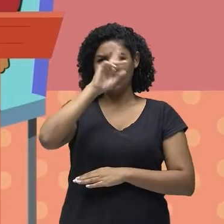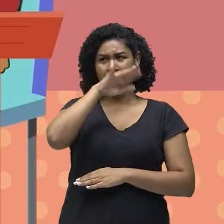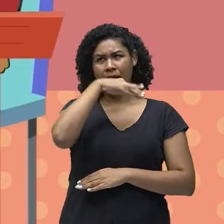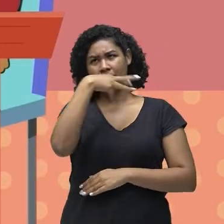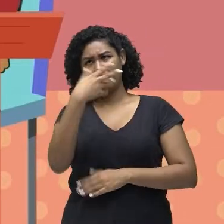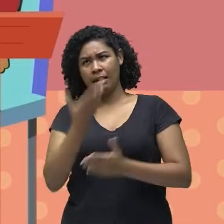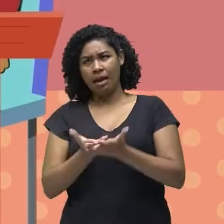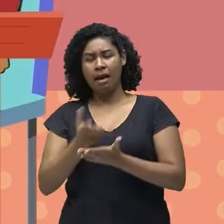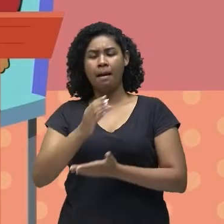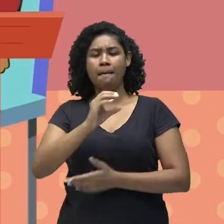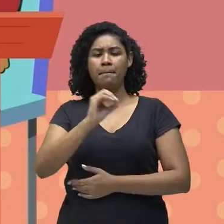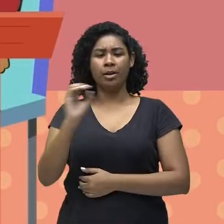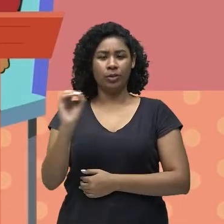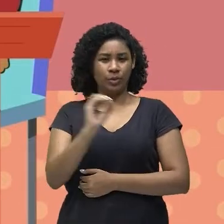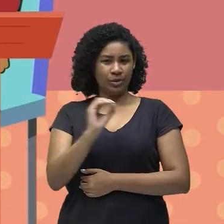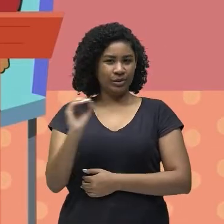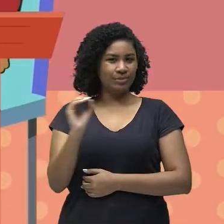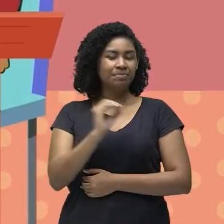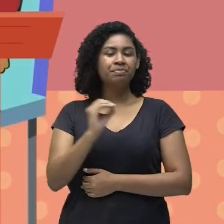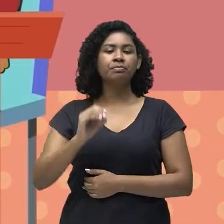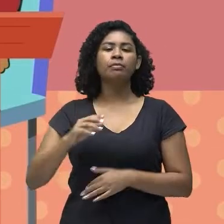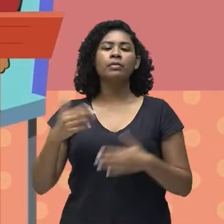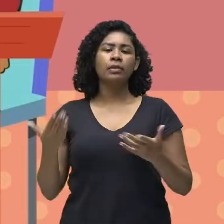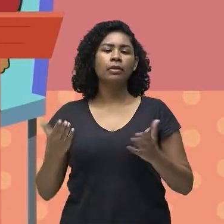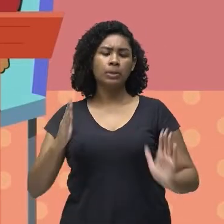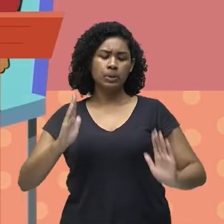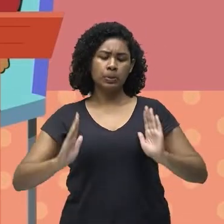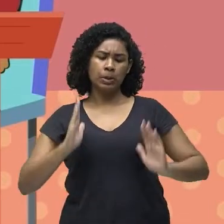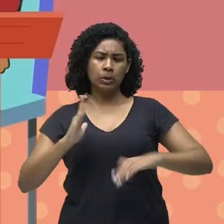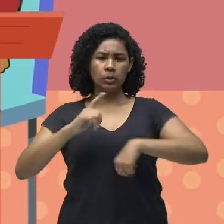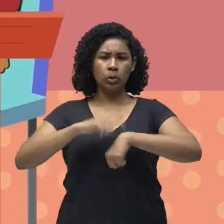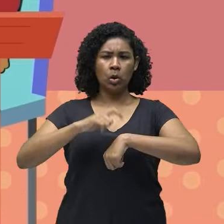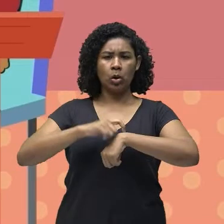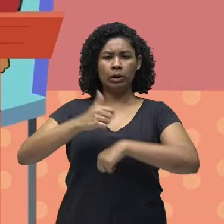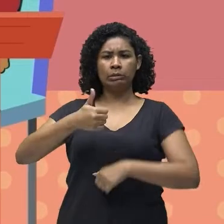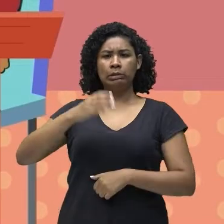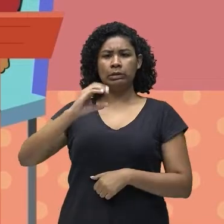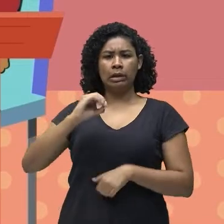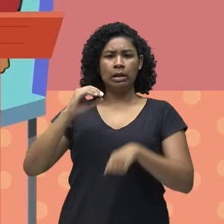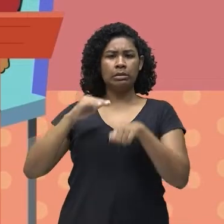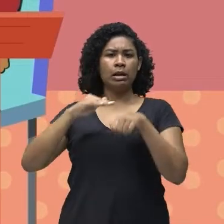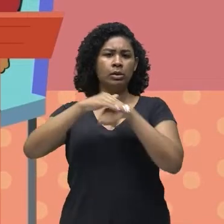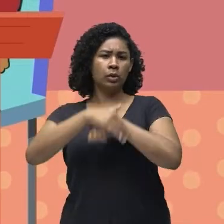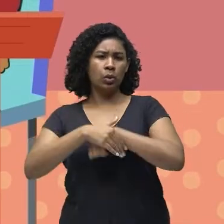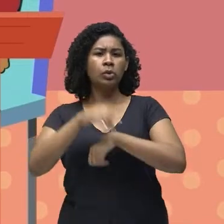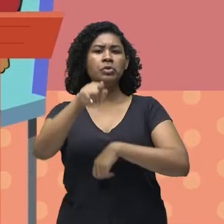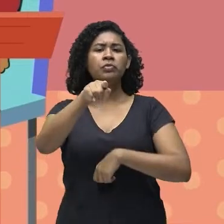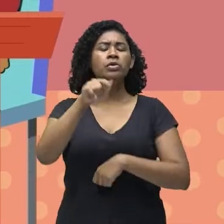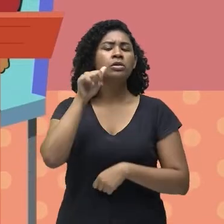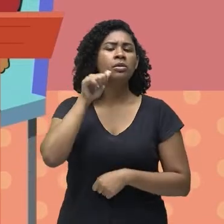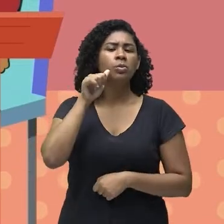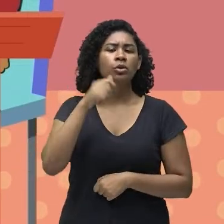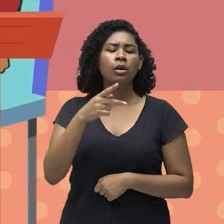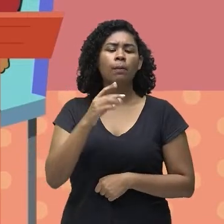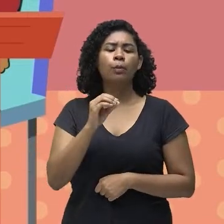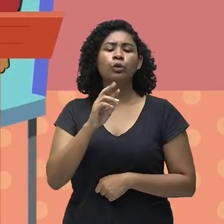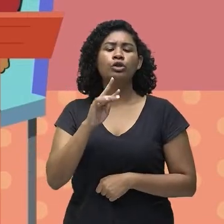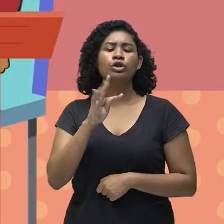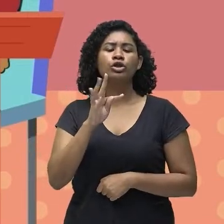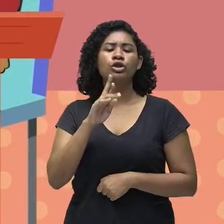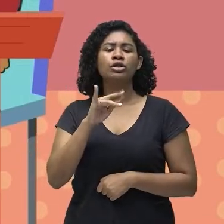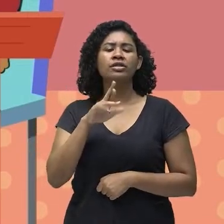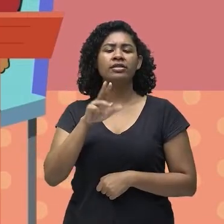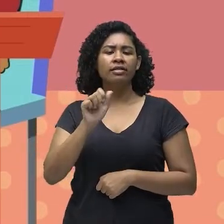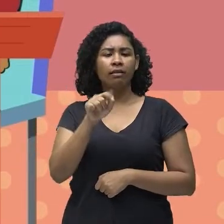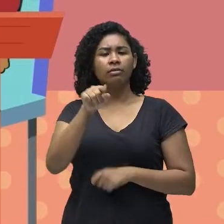meia-noite, certo? O que você estava fazendo nesse horário específico ontem, Potira? Então, essa foi a pergunta do Sammy